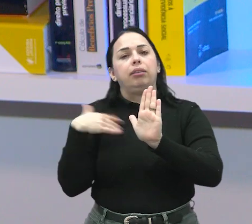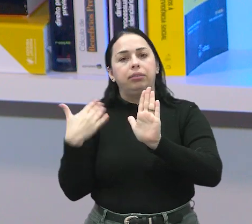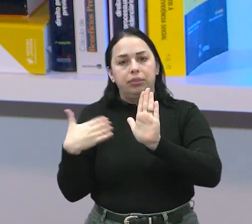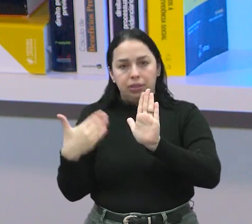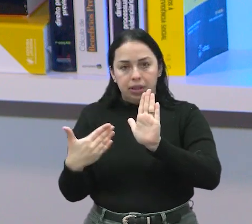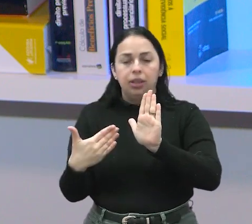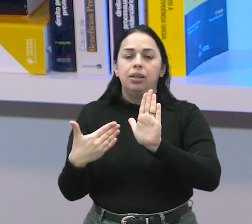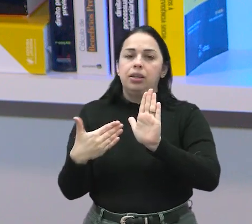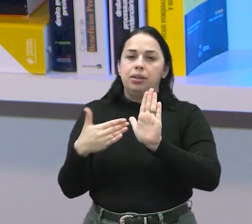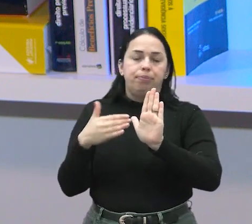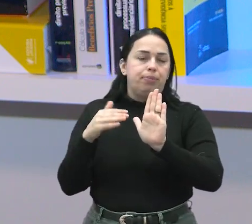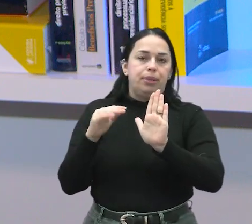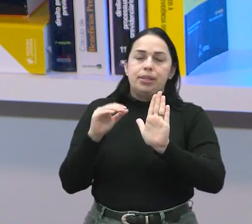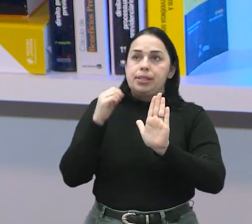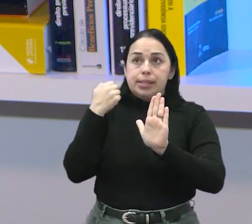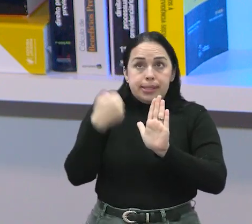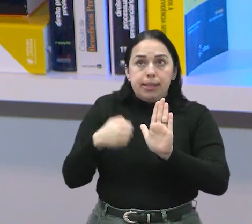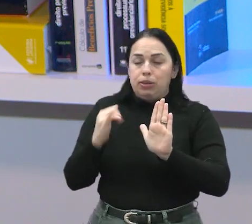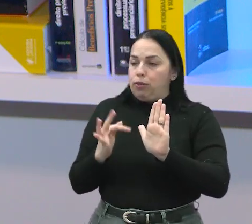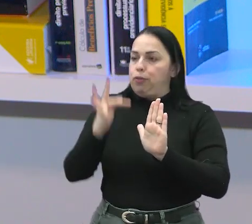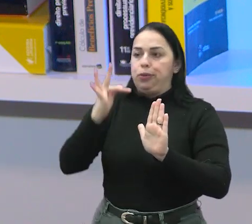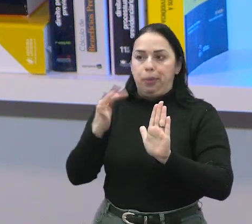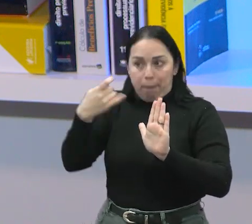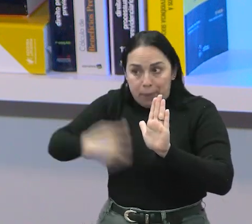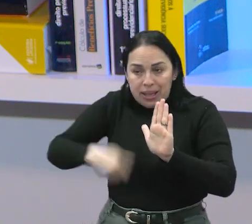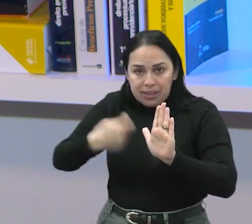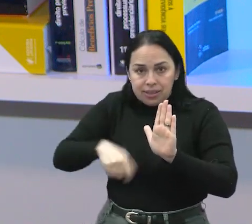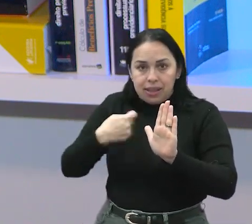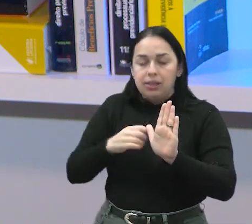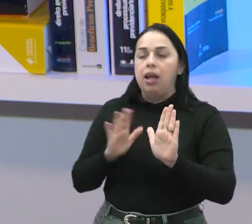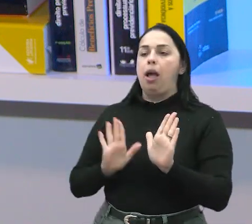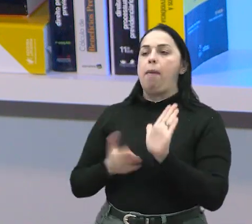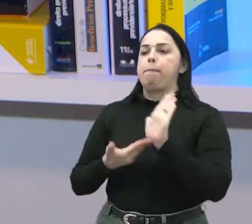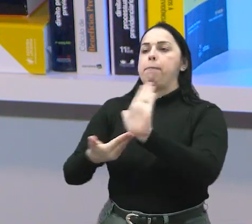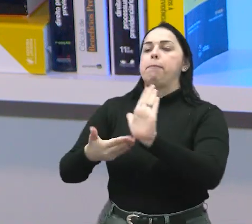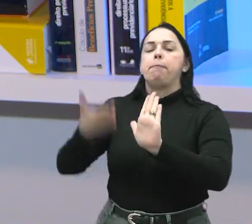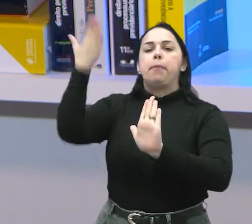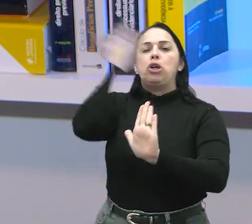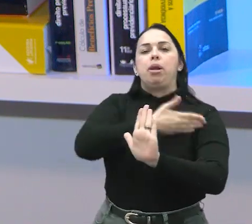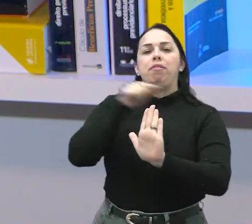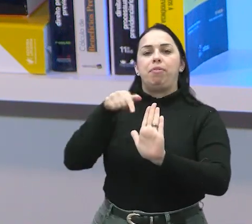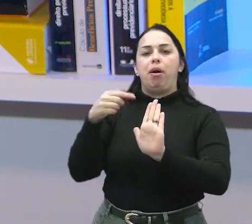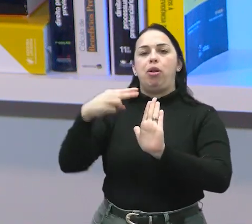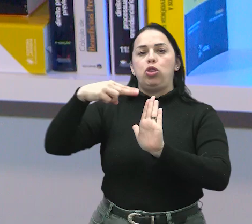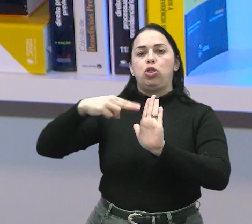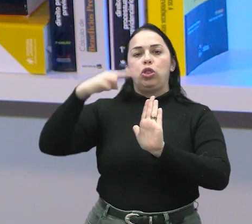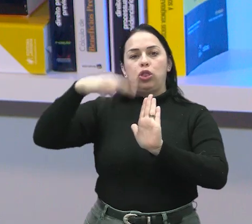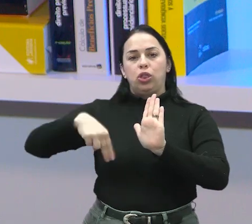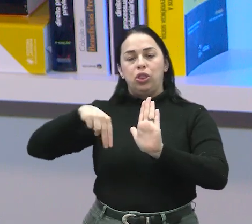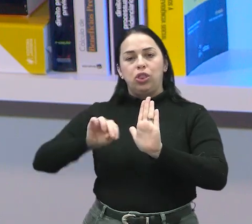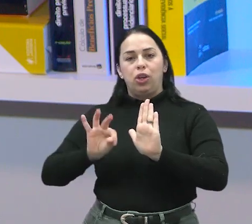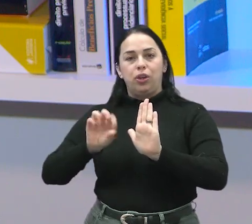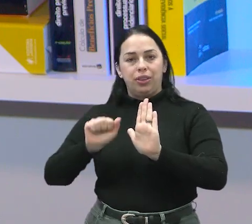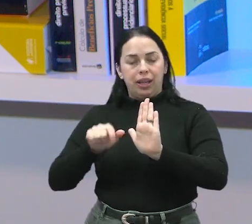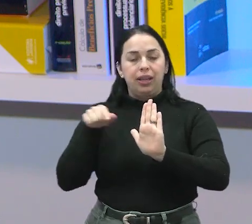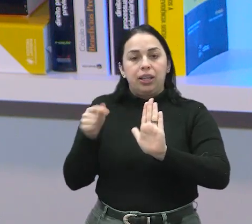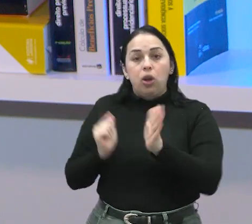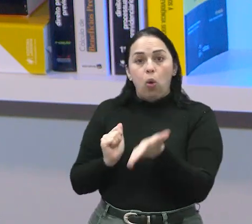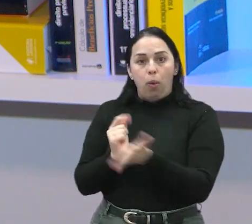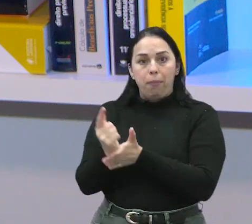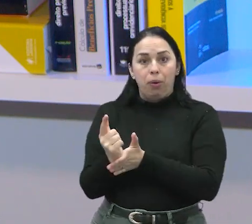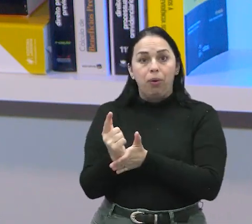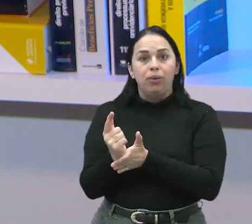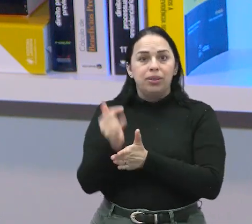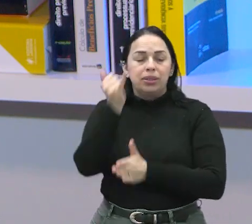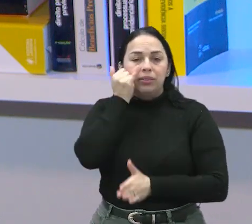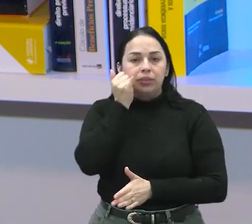consiga, se precisar, no futuro, demonstrar o lastro e que essa nota fiscal se refere a essa operação e a essa compra